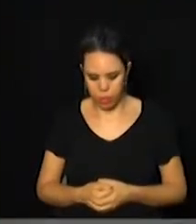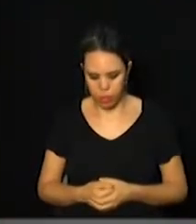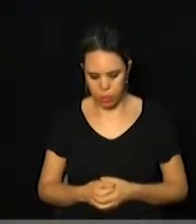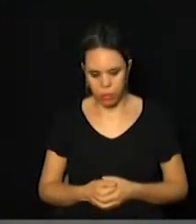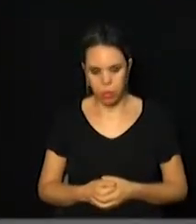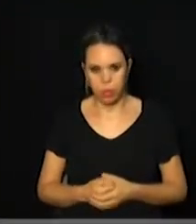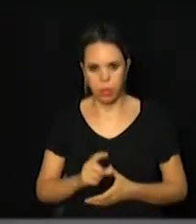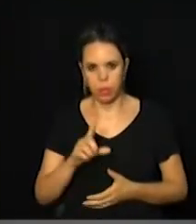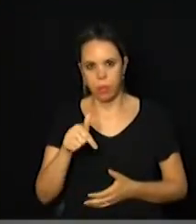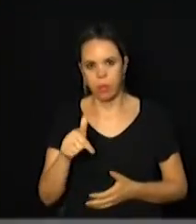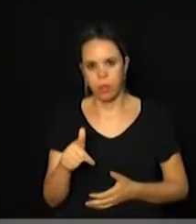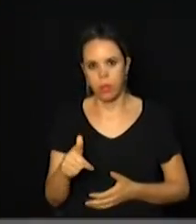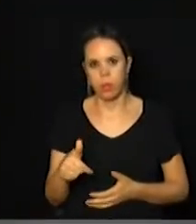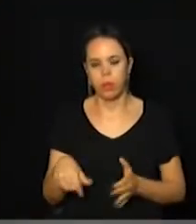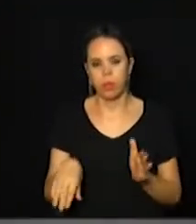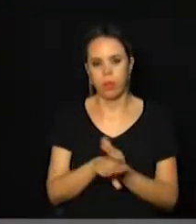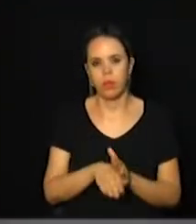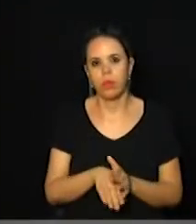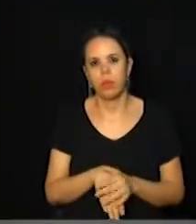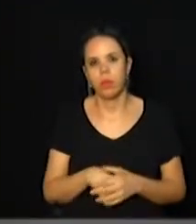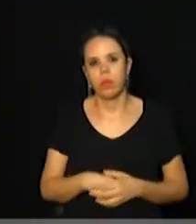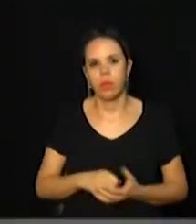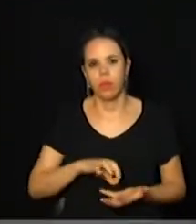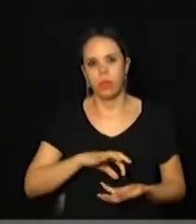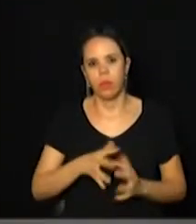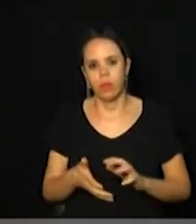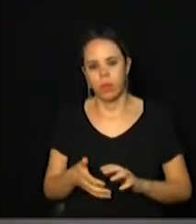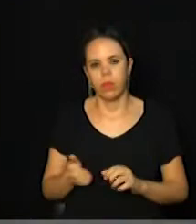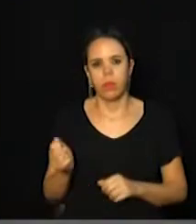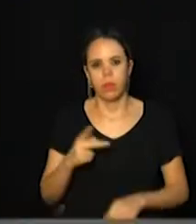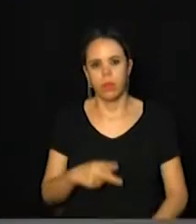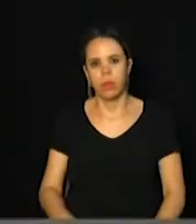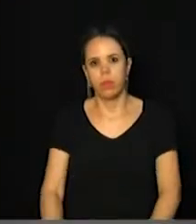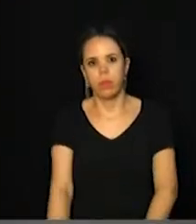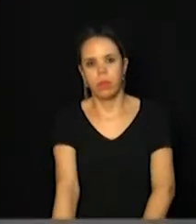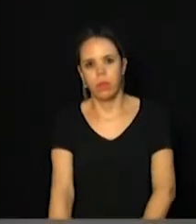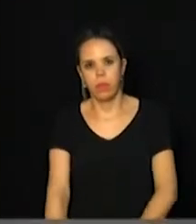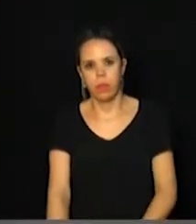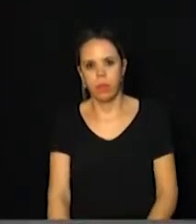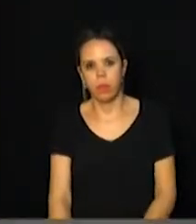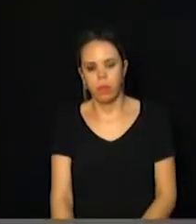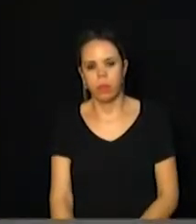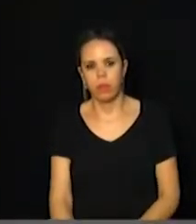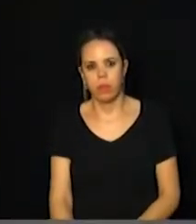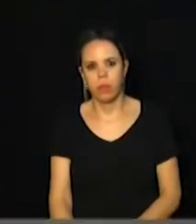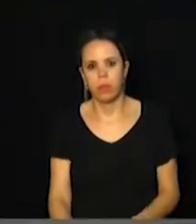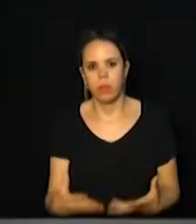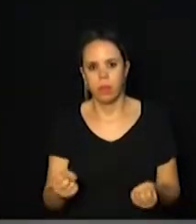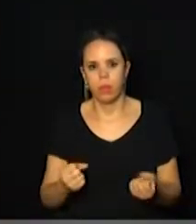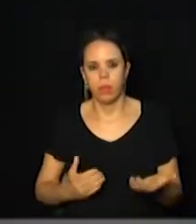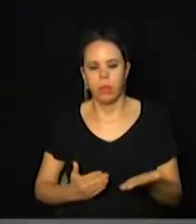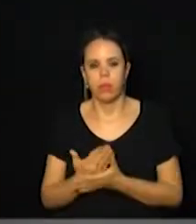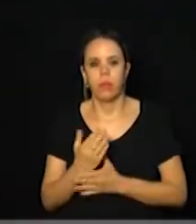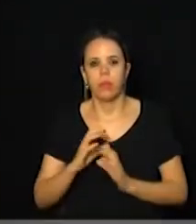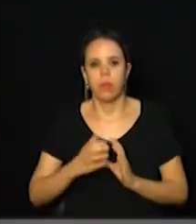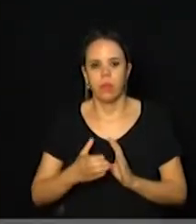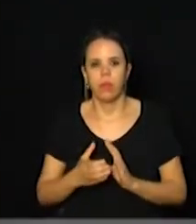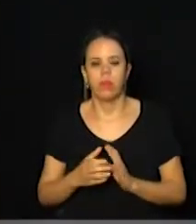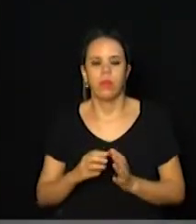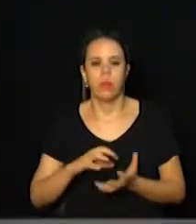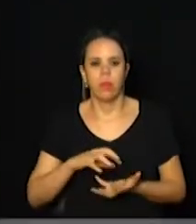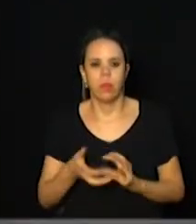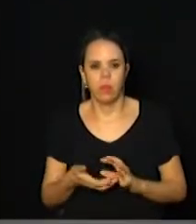e depois veio a malfadada reforma da Previdência e vamos aprovar a reforma da Previdência